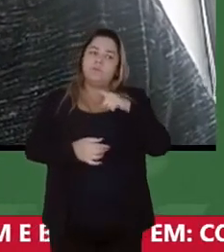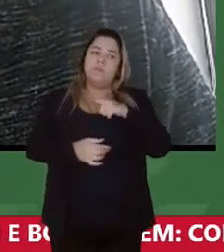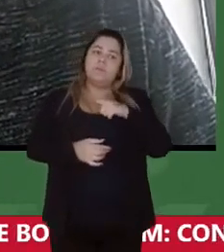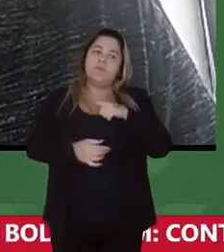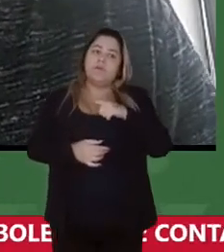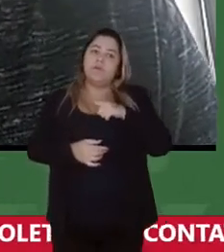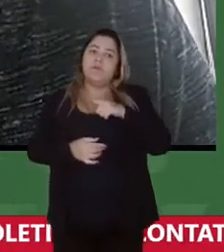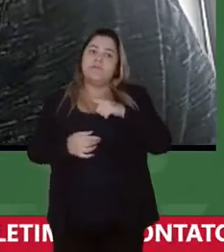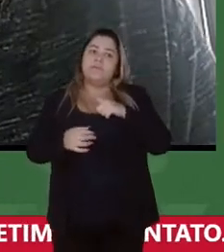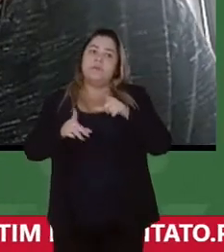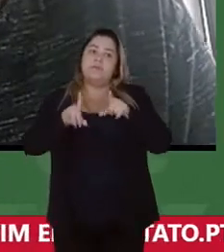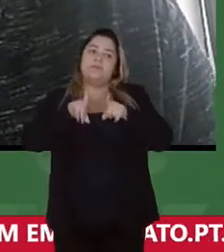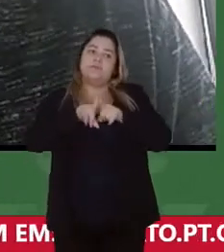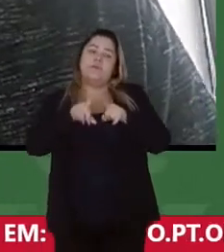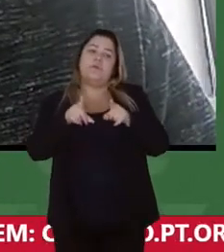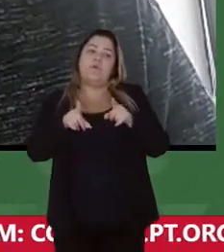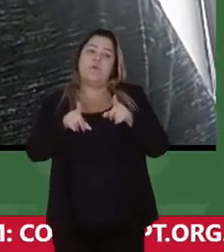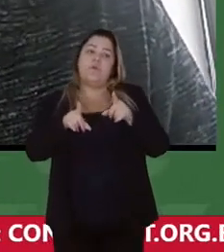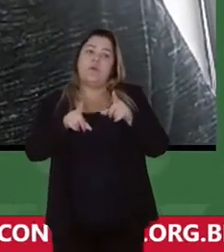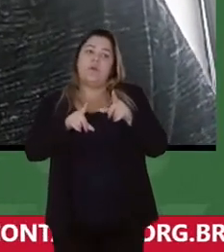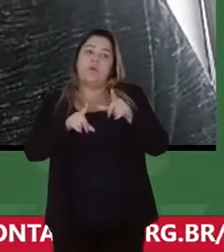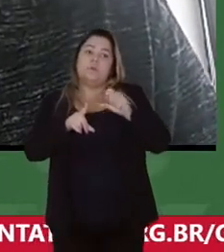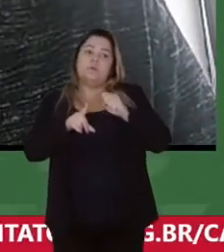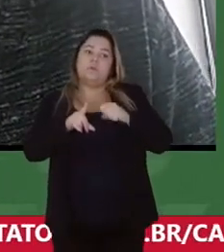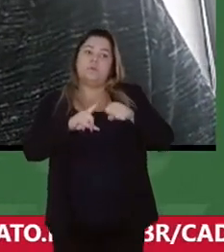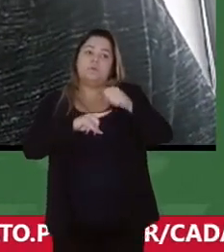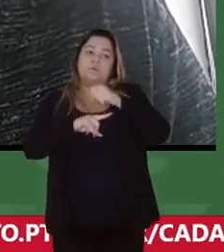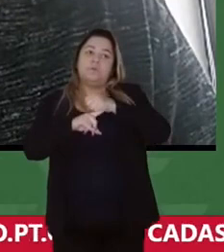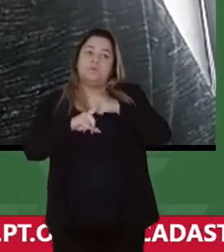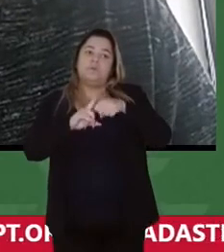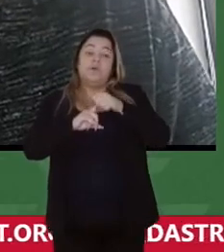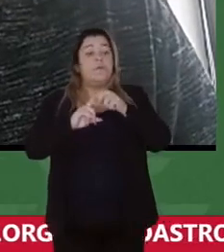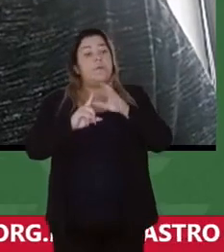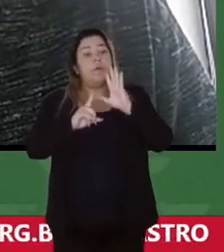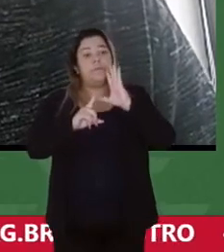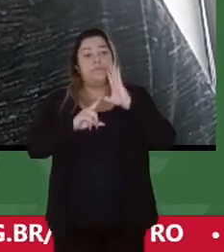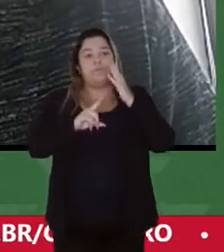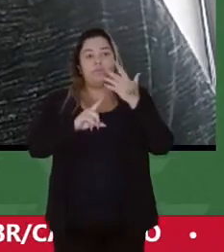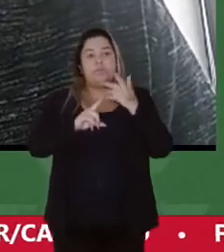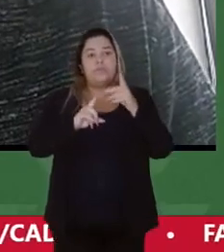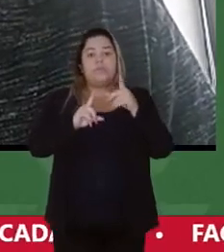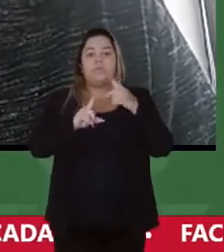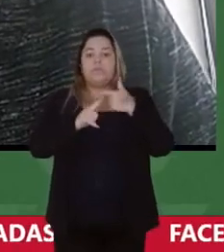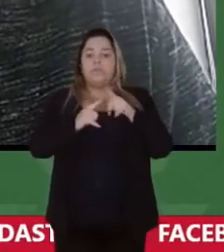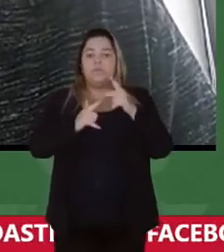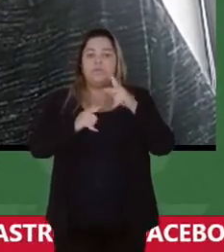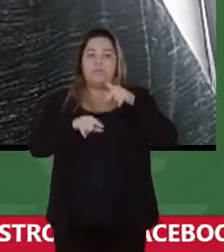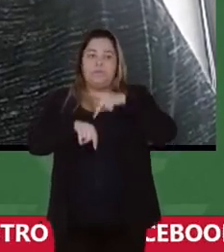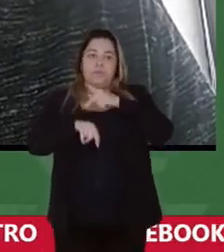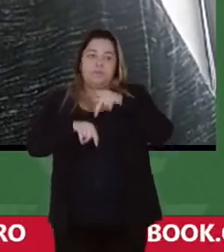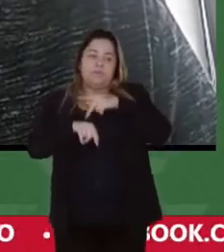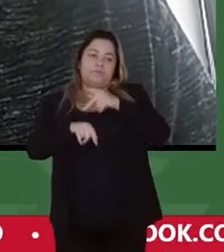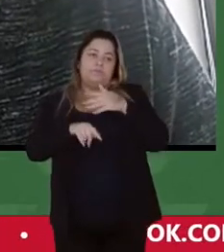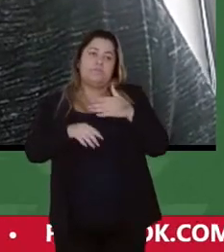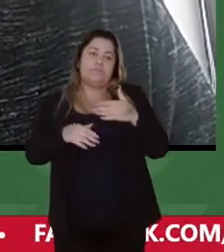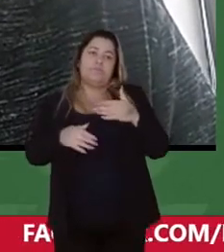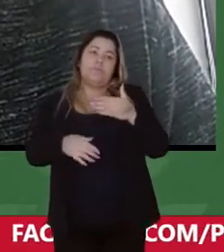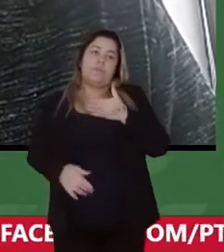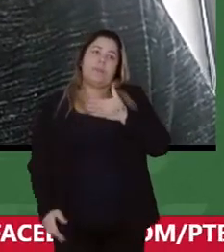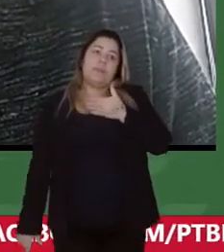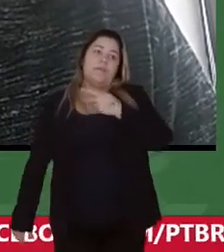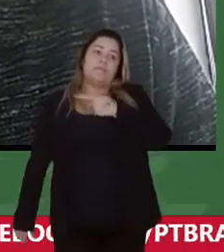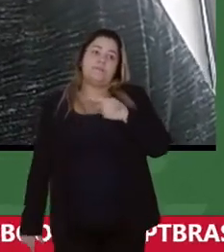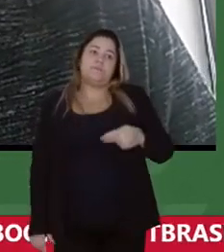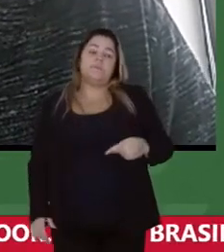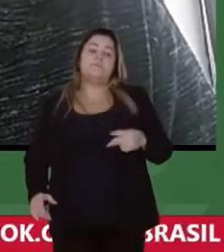questão racial como questão social, você não resolve os problemas do país. E eu acredito muito que um futuro governo nosso irá trabalhar